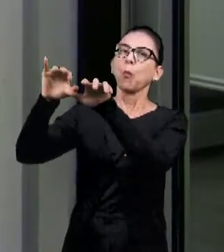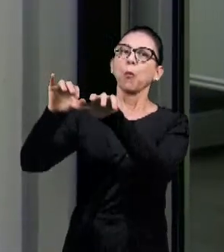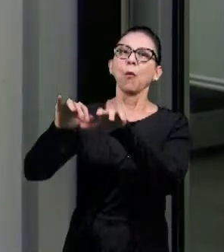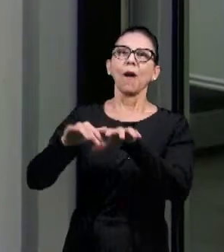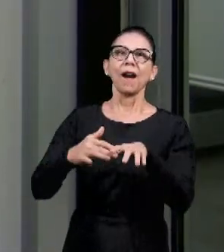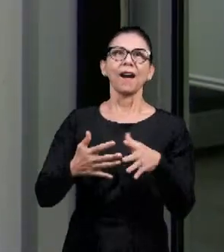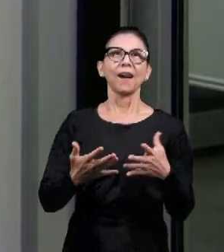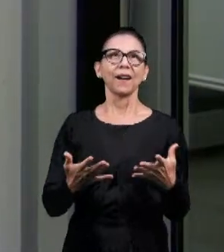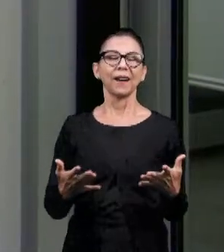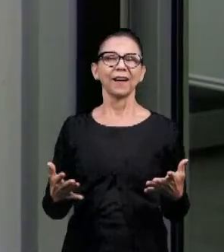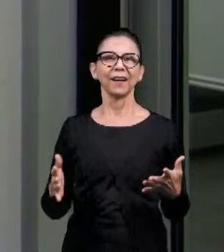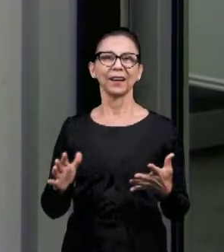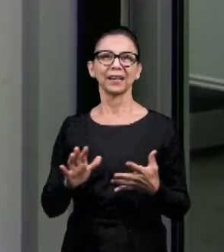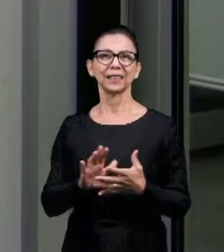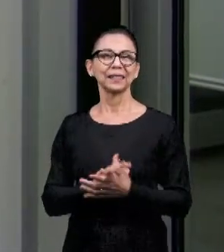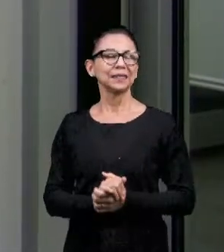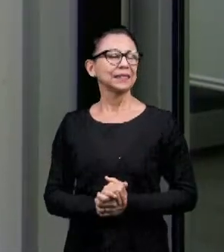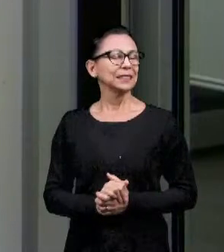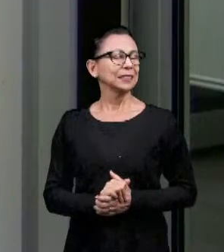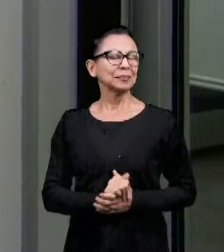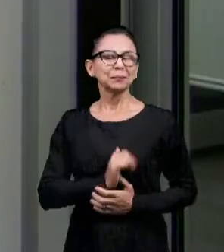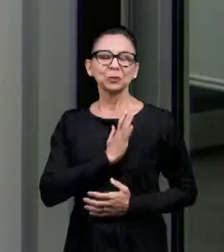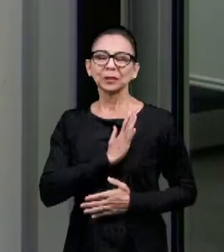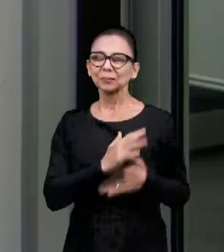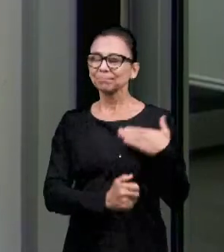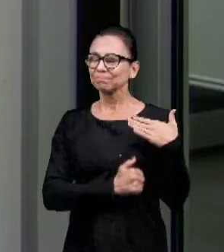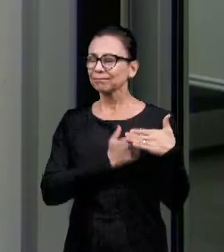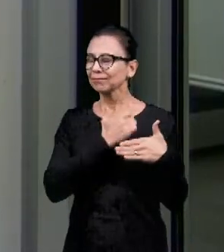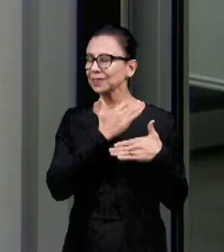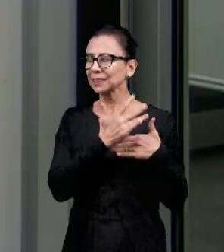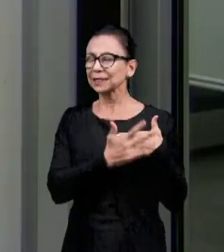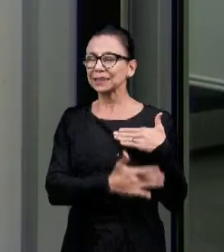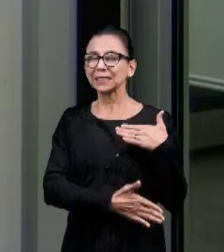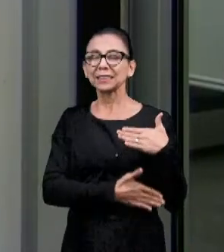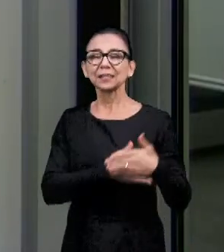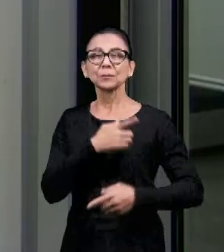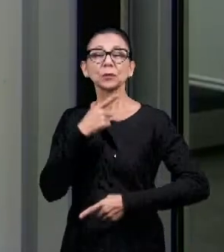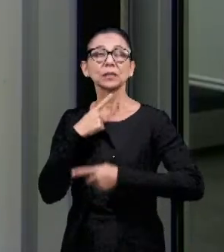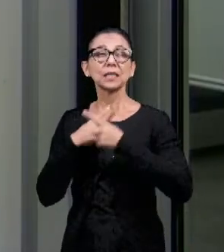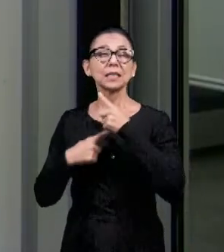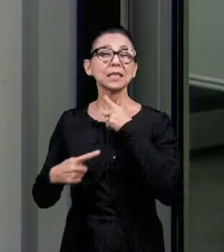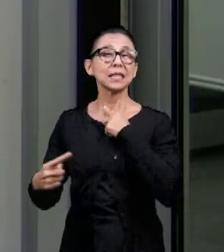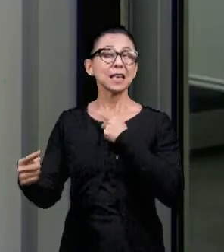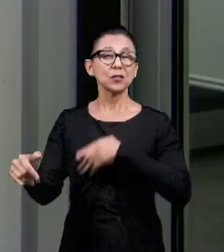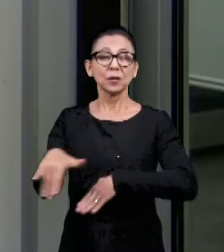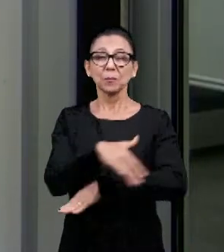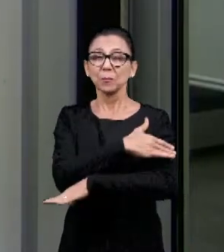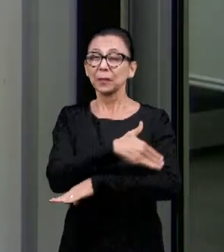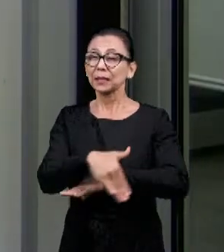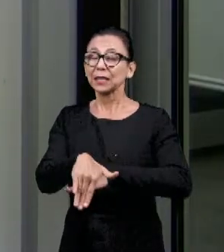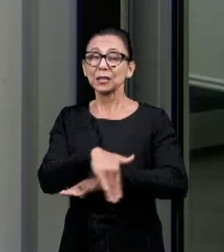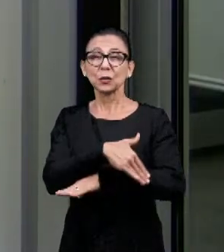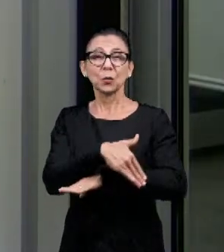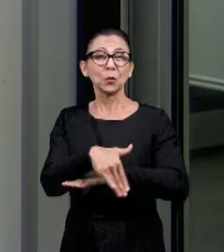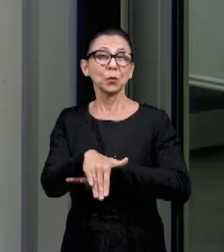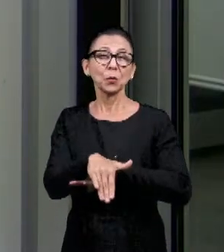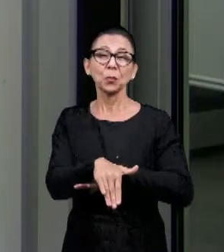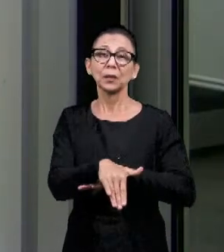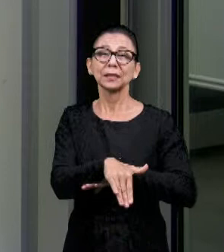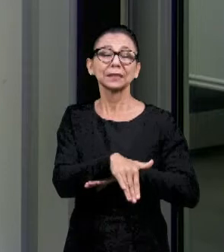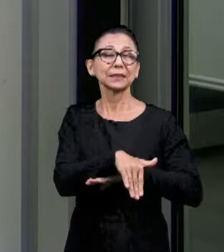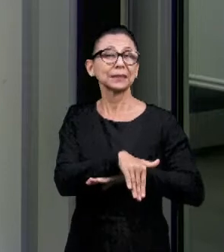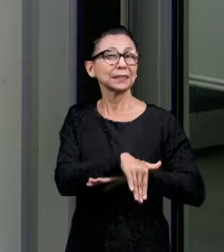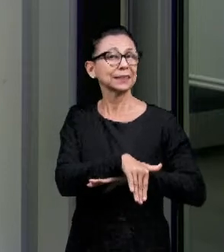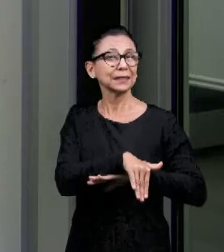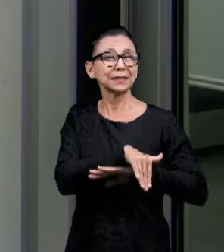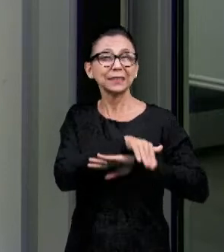meu desejo era sair pelas ruas do bairro daquela casa onde eu fui batizado com o Espírito Santo